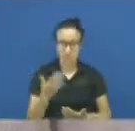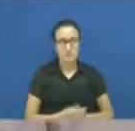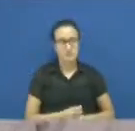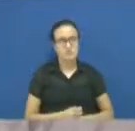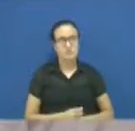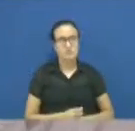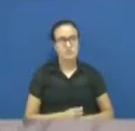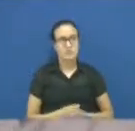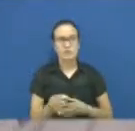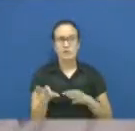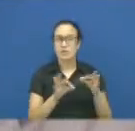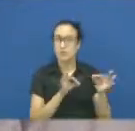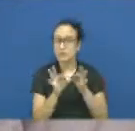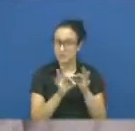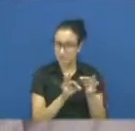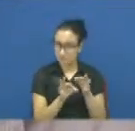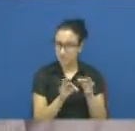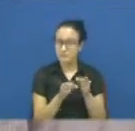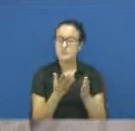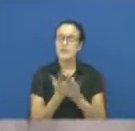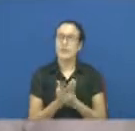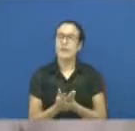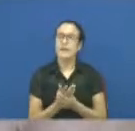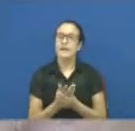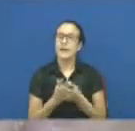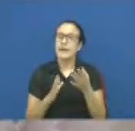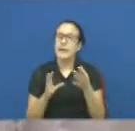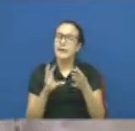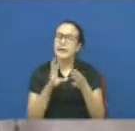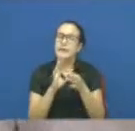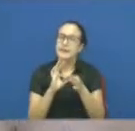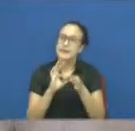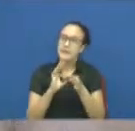na verdade, ele aprova uma subvenção